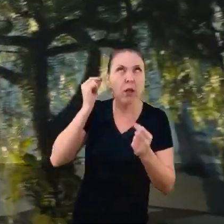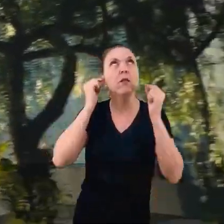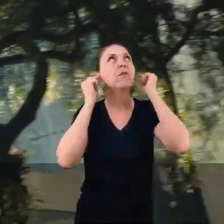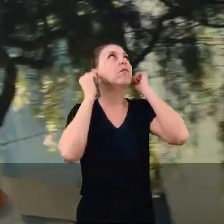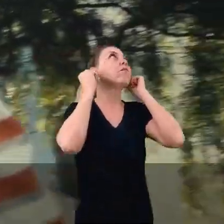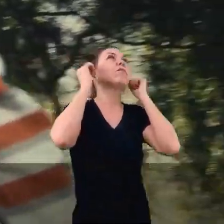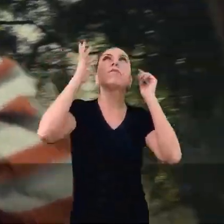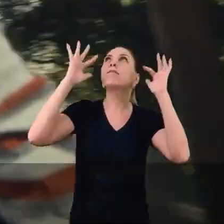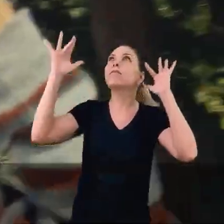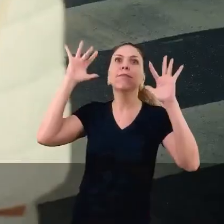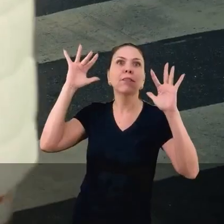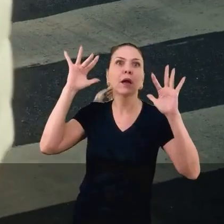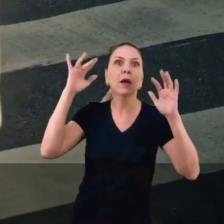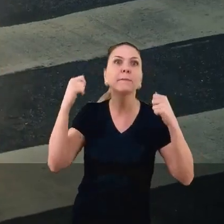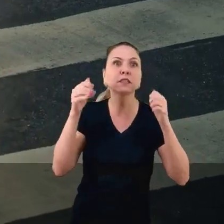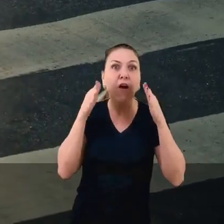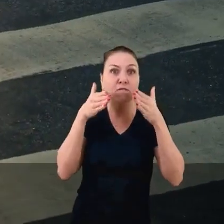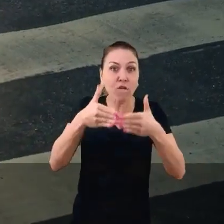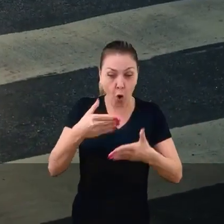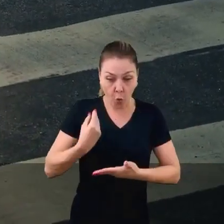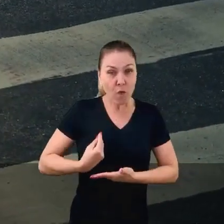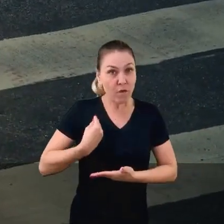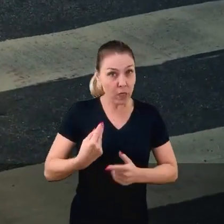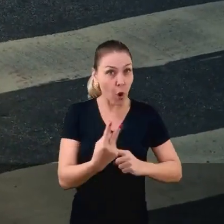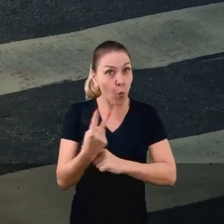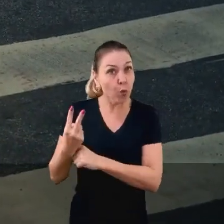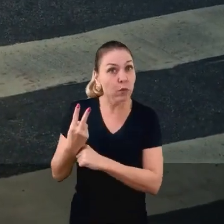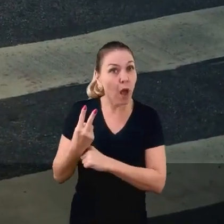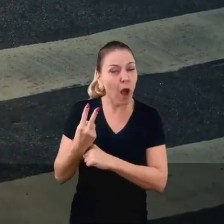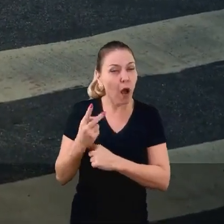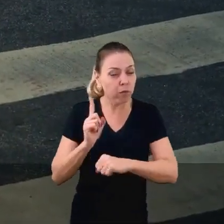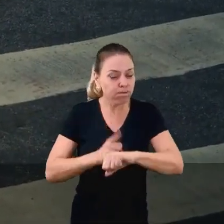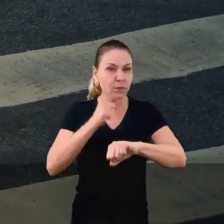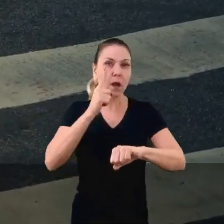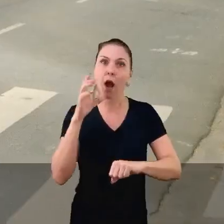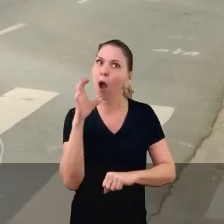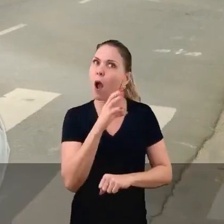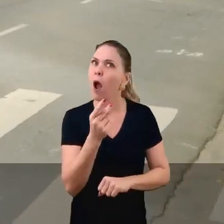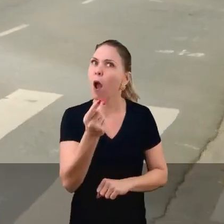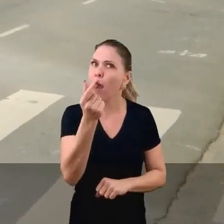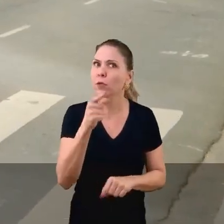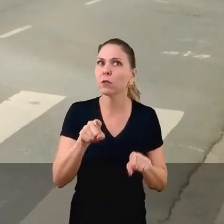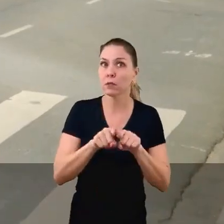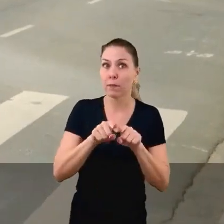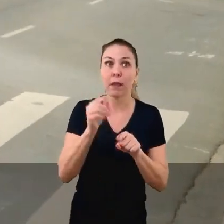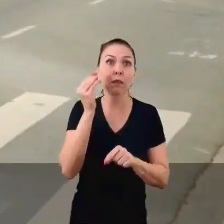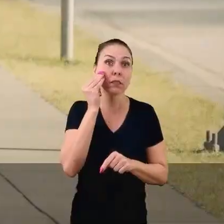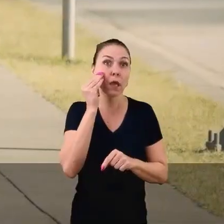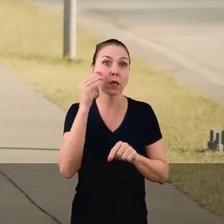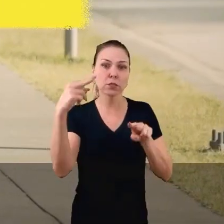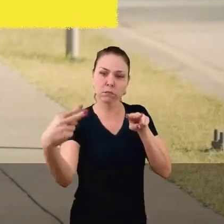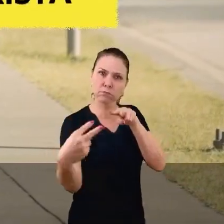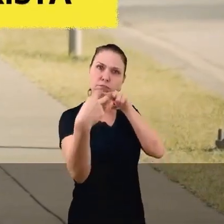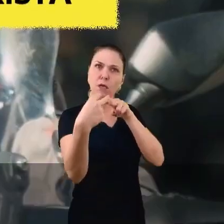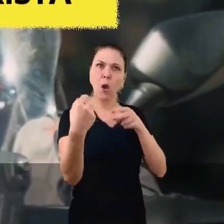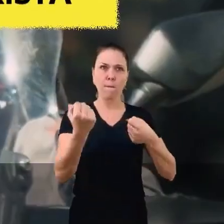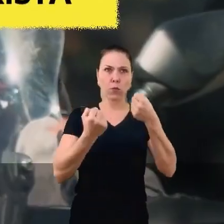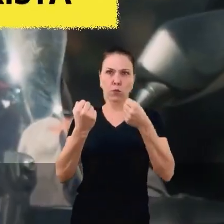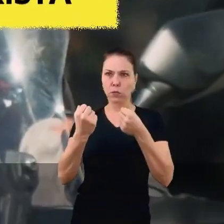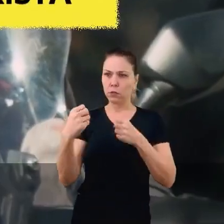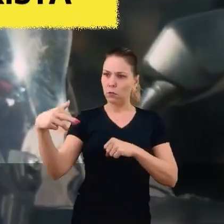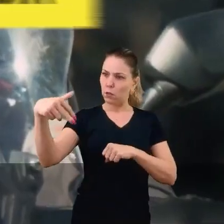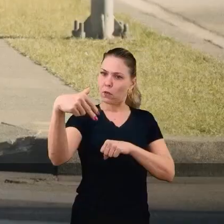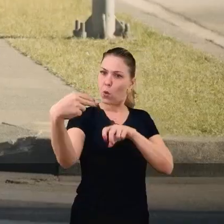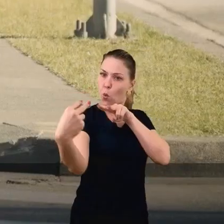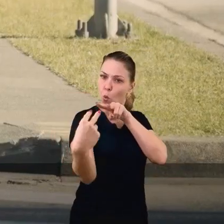escutando música. Pensa bem, custa focar na tua vida pelo menos por alguns instantes? Também procure fazer contato visual com o